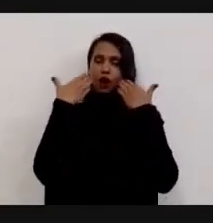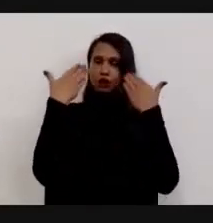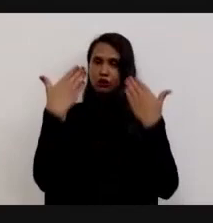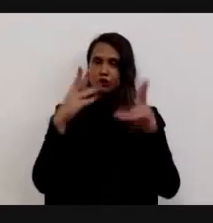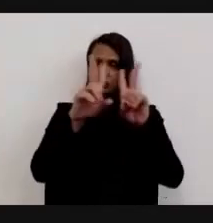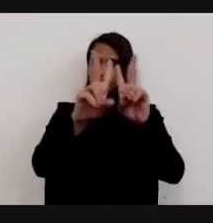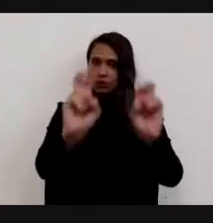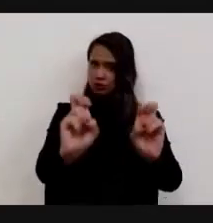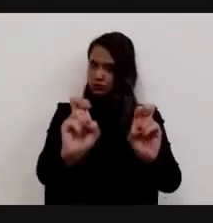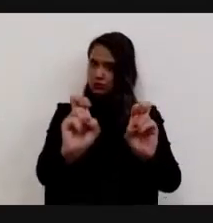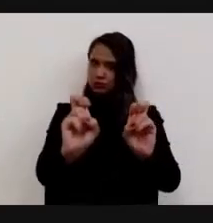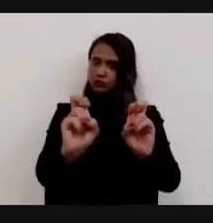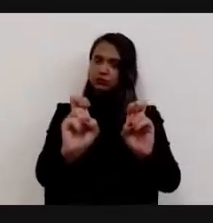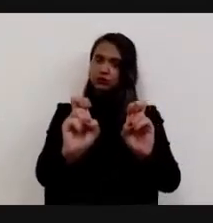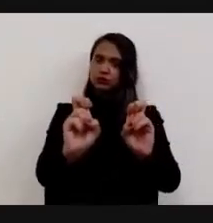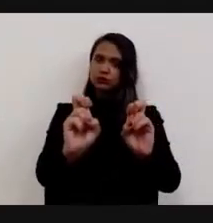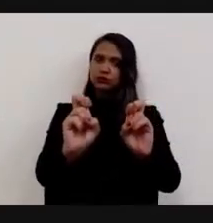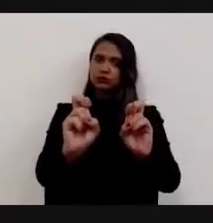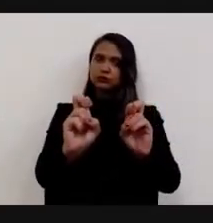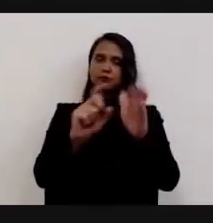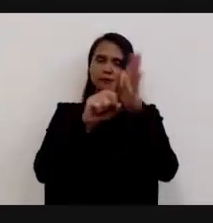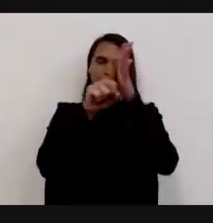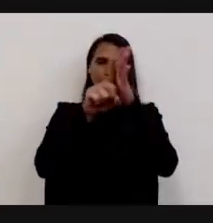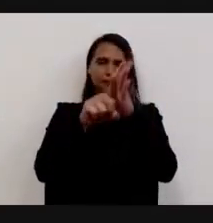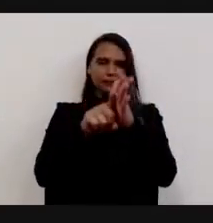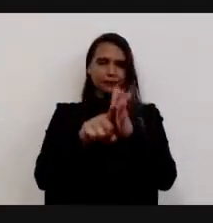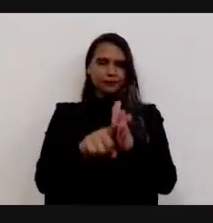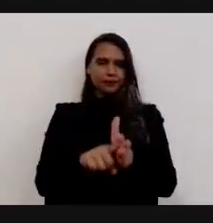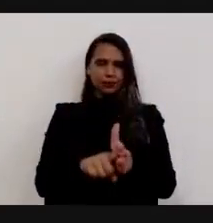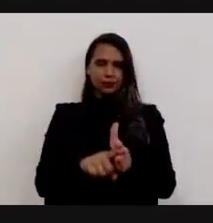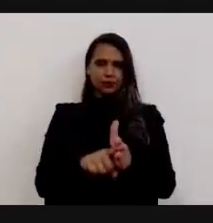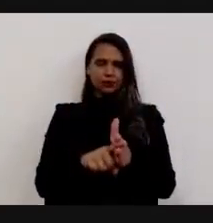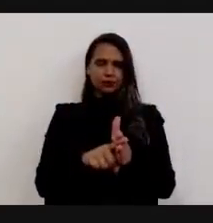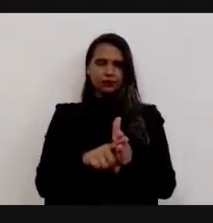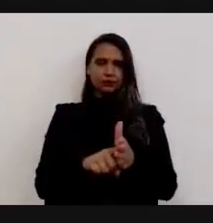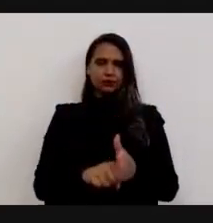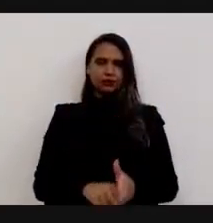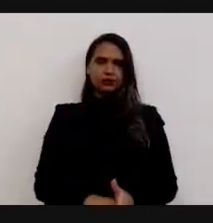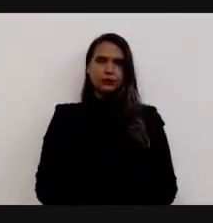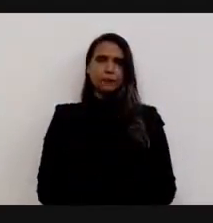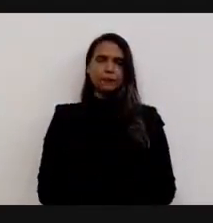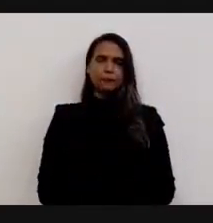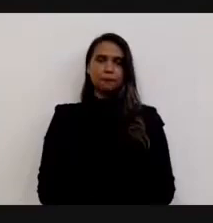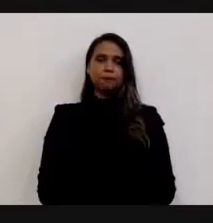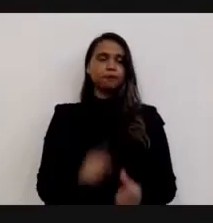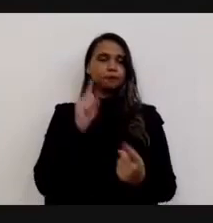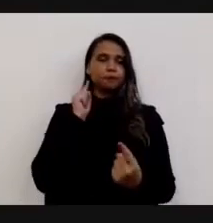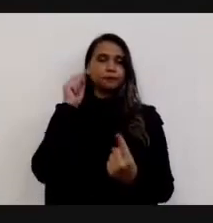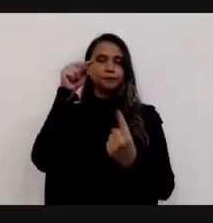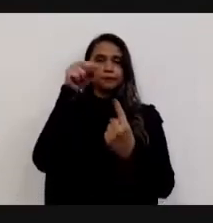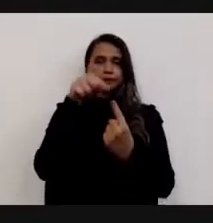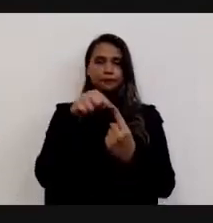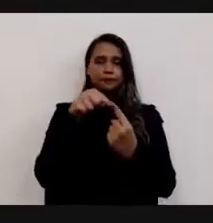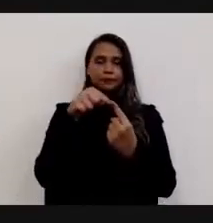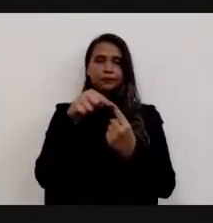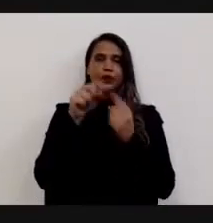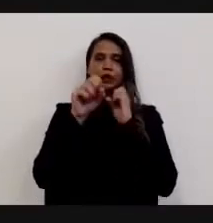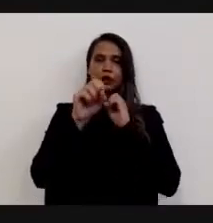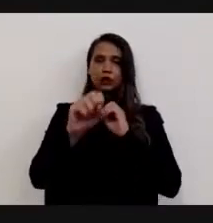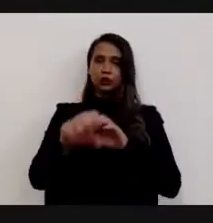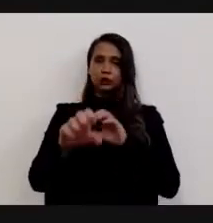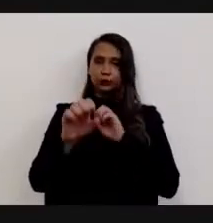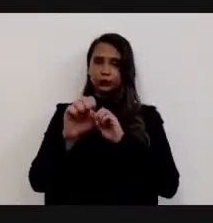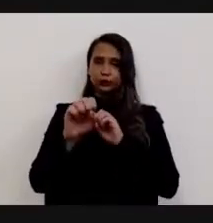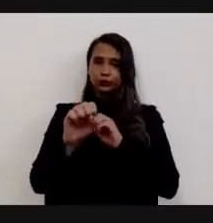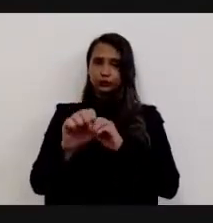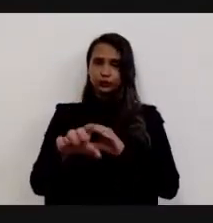exposição da pesquisa que tem o título de Por uma Educação Política mais clara